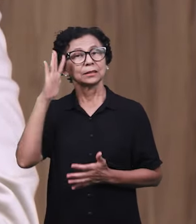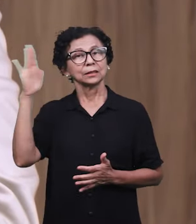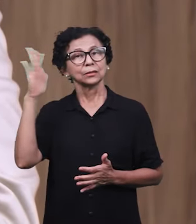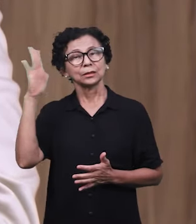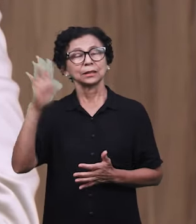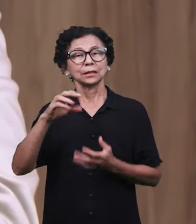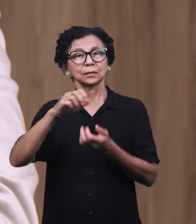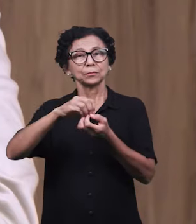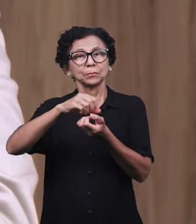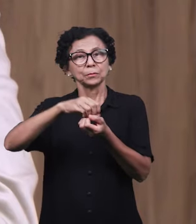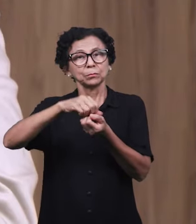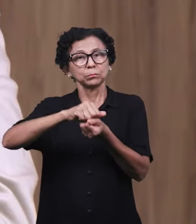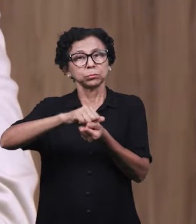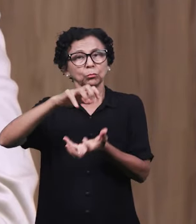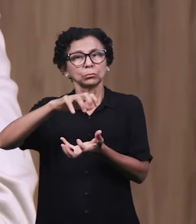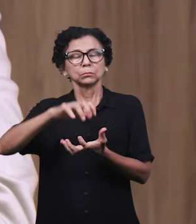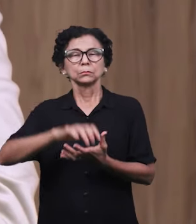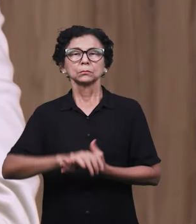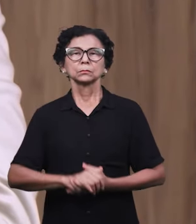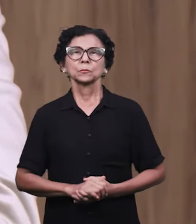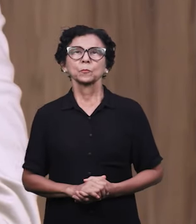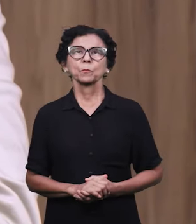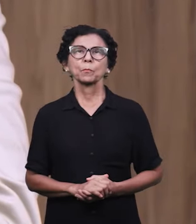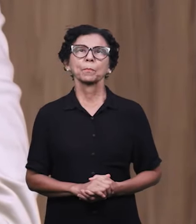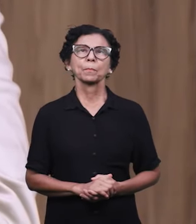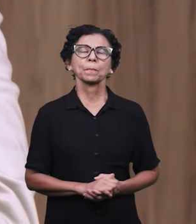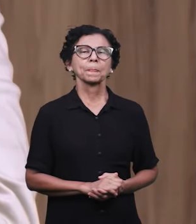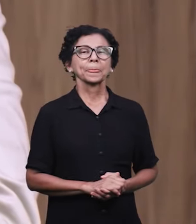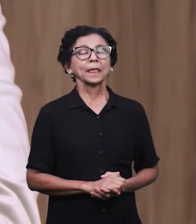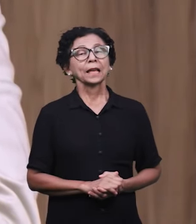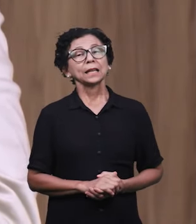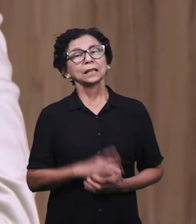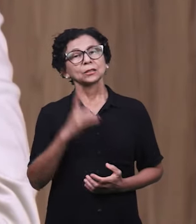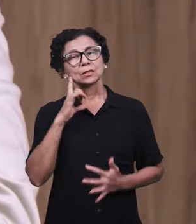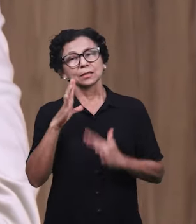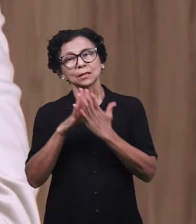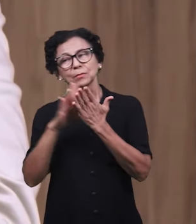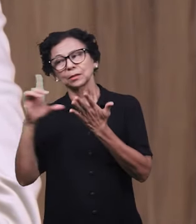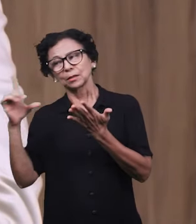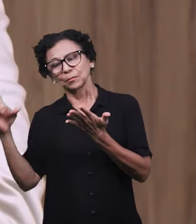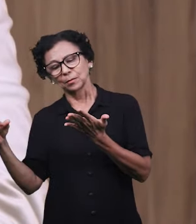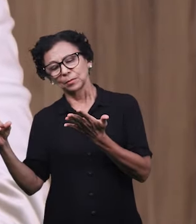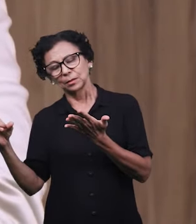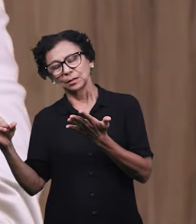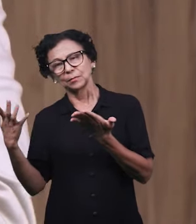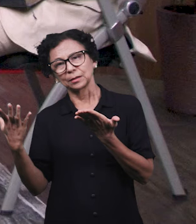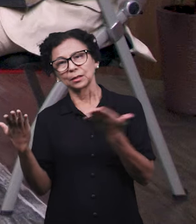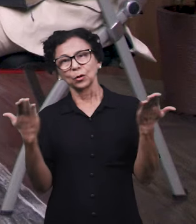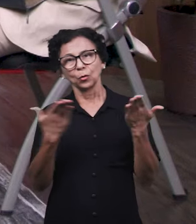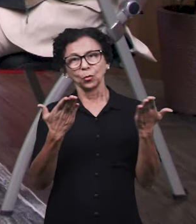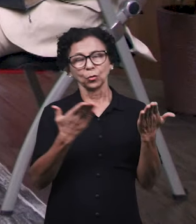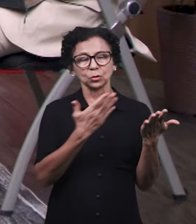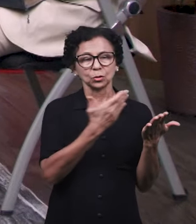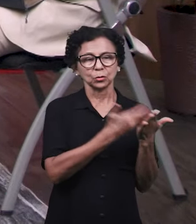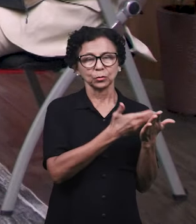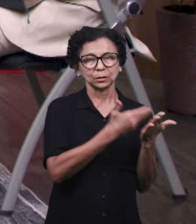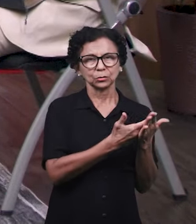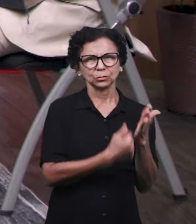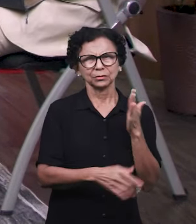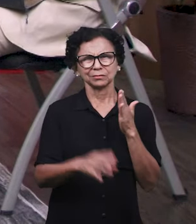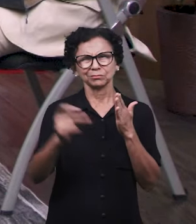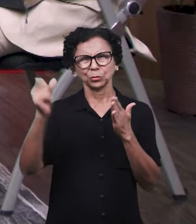que tudo aquilo que nós estamos estudando hoje já está descrito na palavra de Deus. E é bom relatar o seguinte, que a ciência,